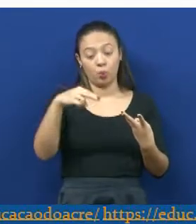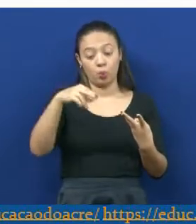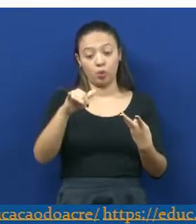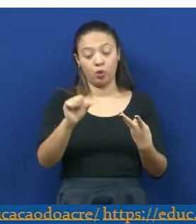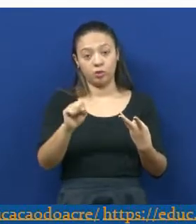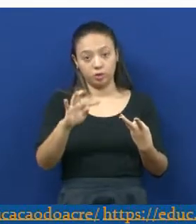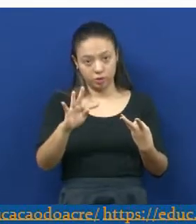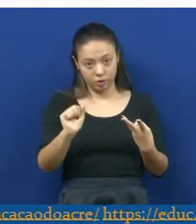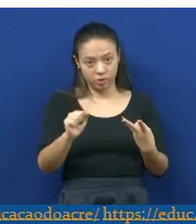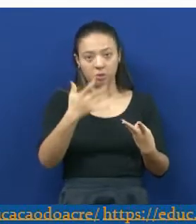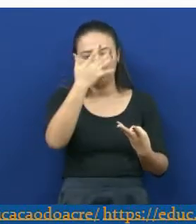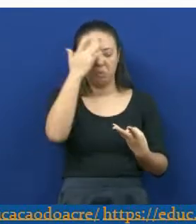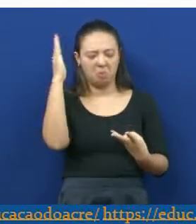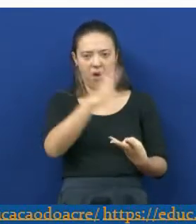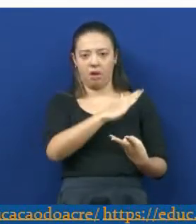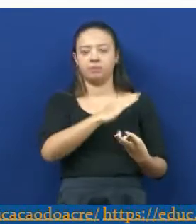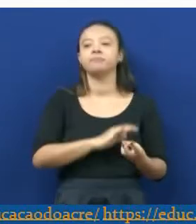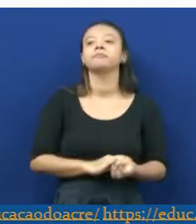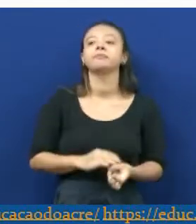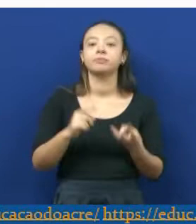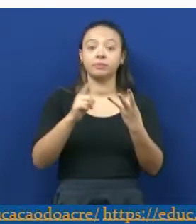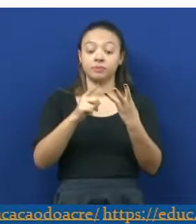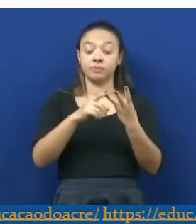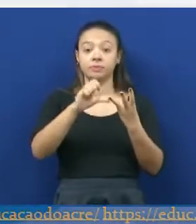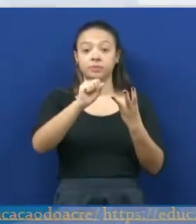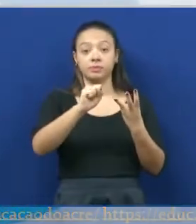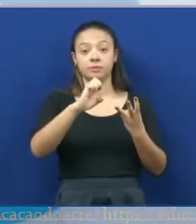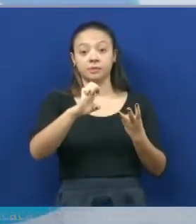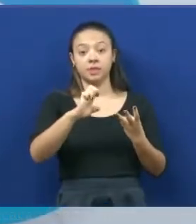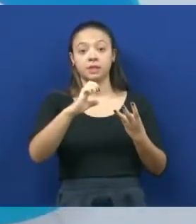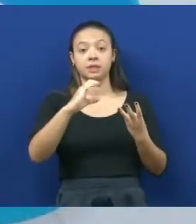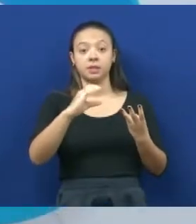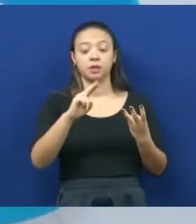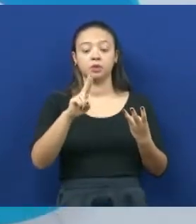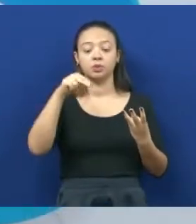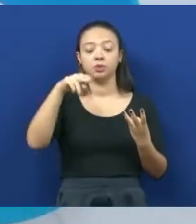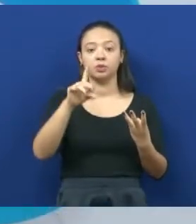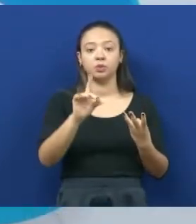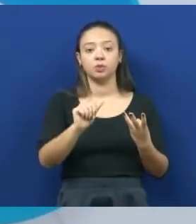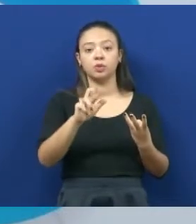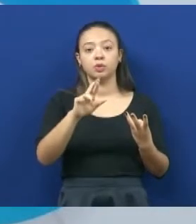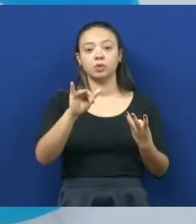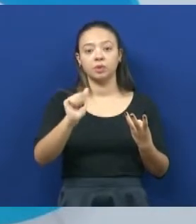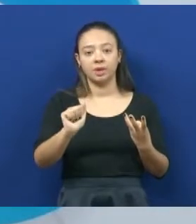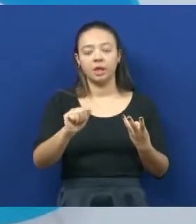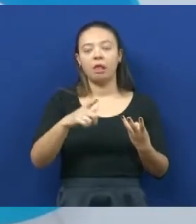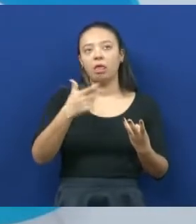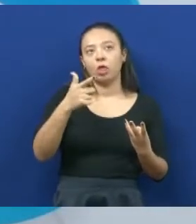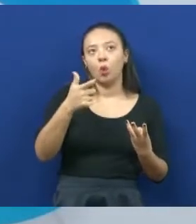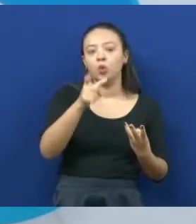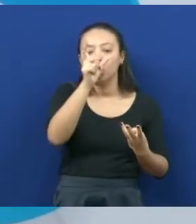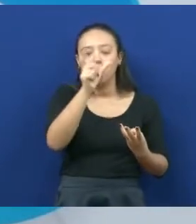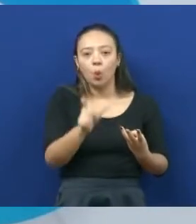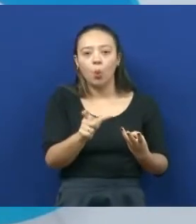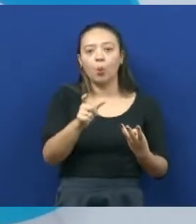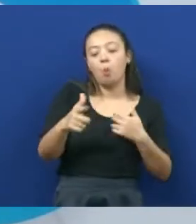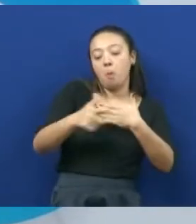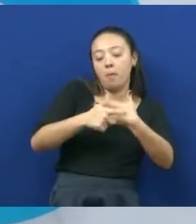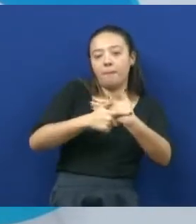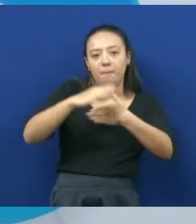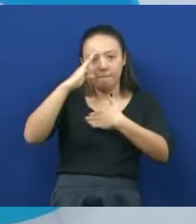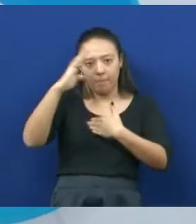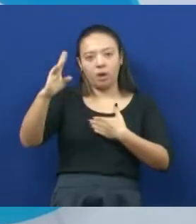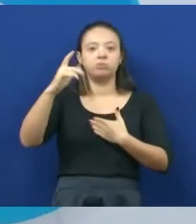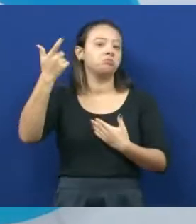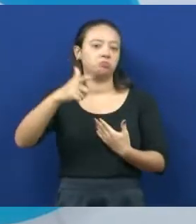papel principal, mas não que não seja importante, é importante. Eles só não ficam num papel principal. Dentro desta